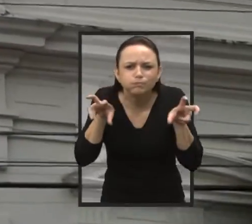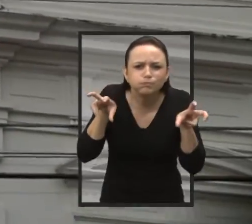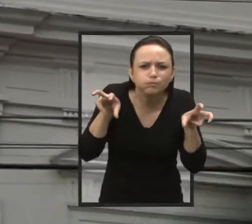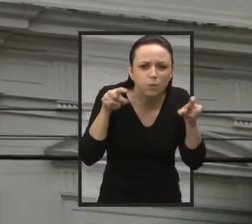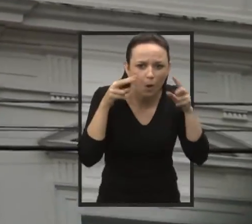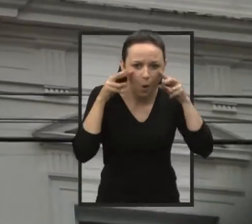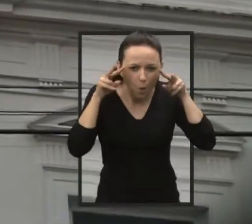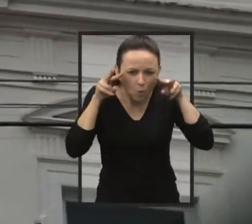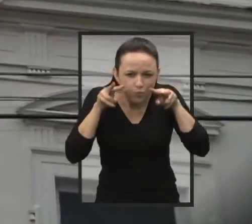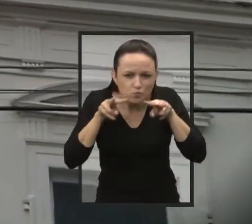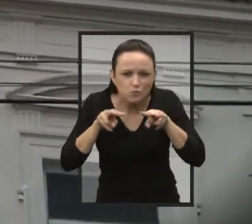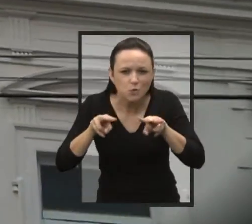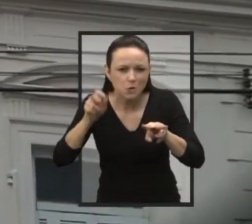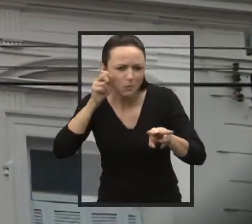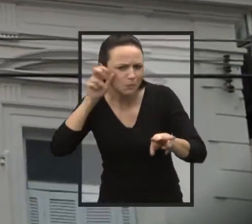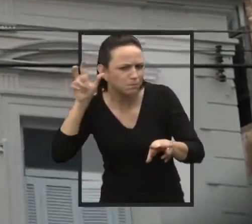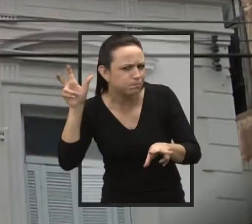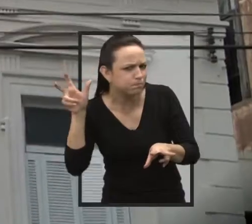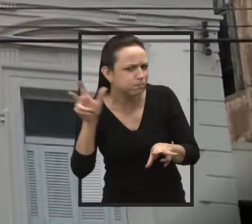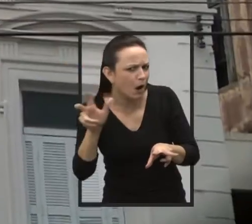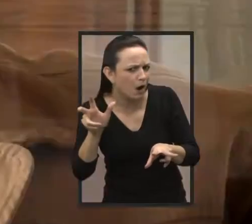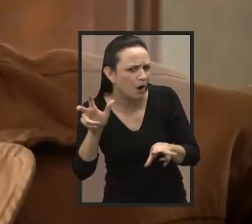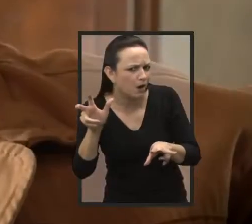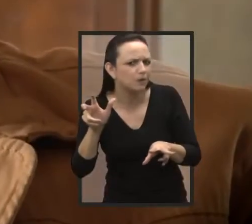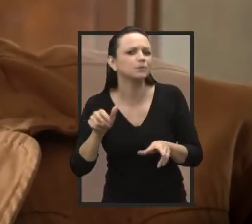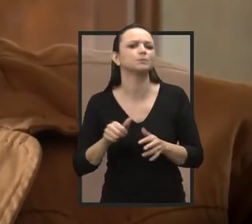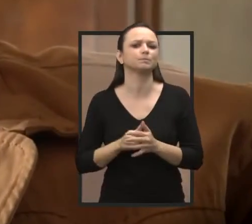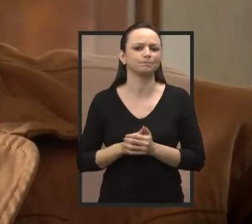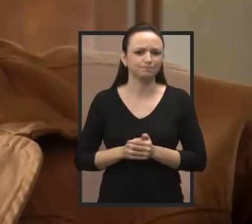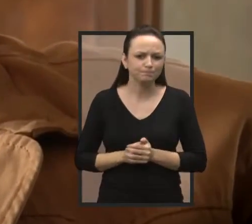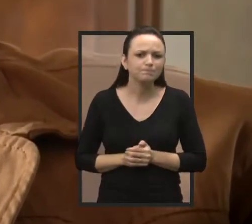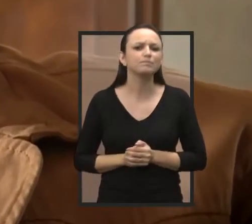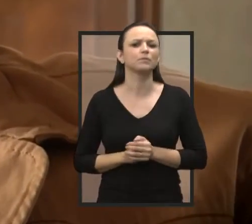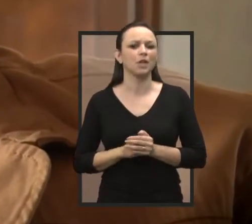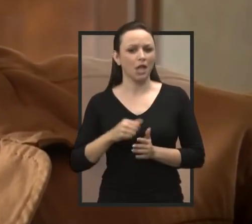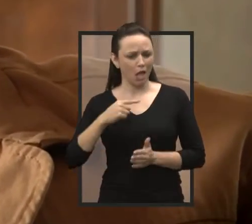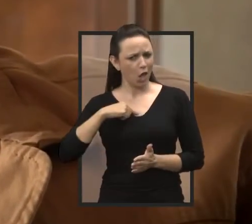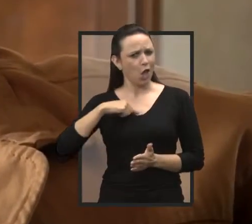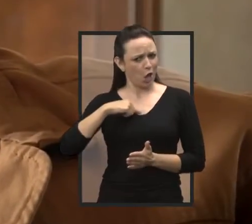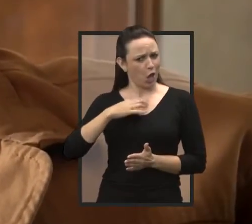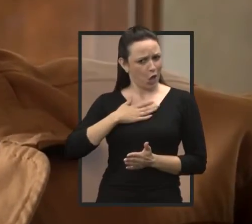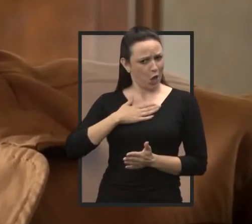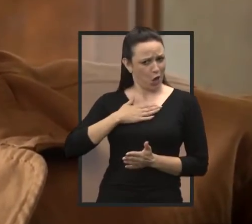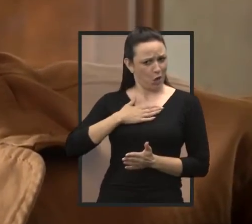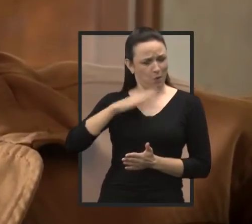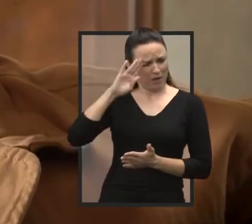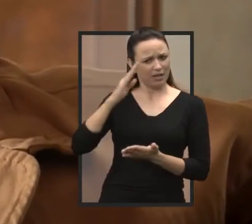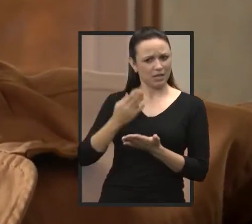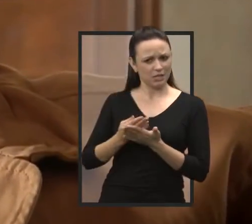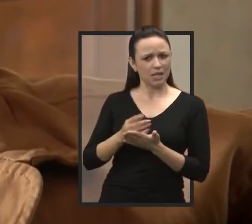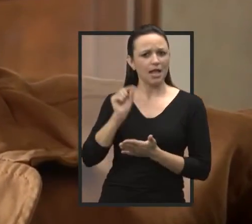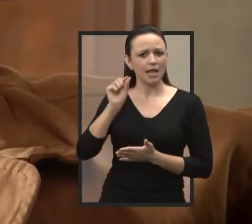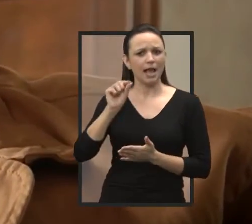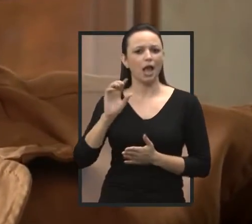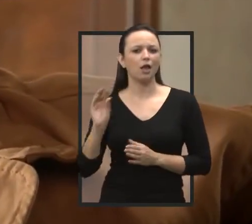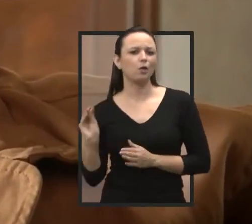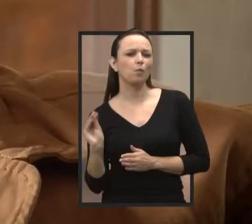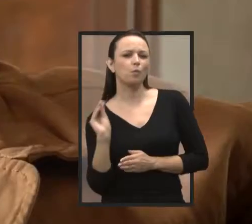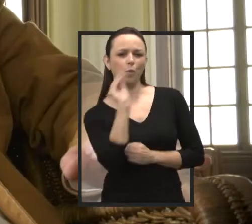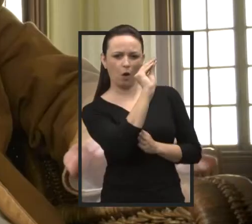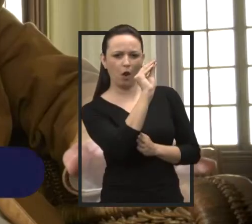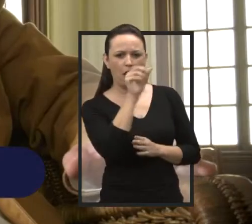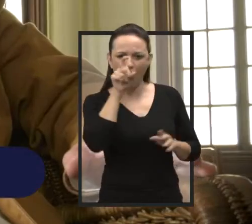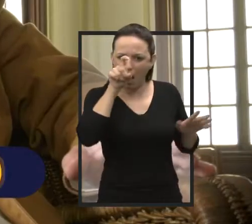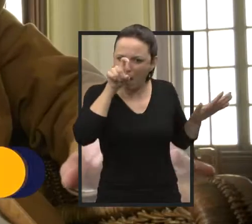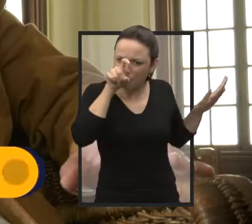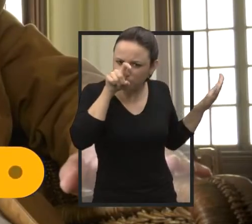que tem um olhar perspicaz. Então tem creio eu que quem punha a águia